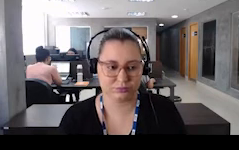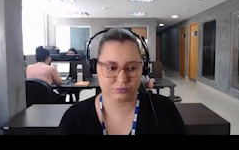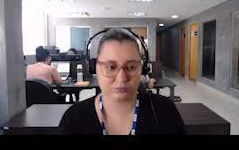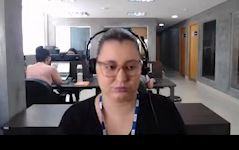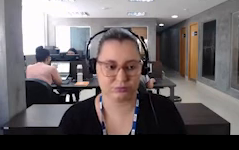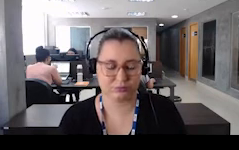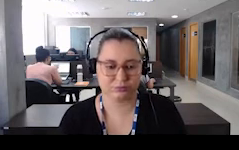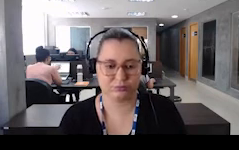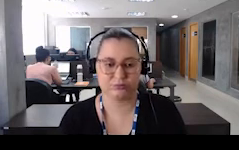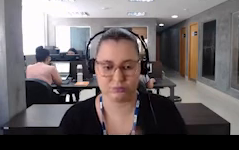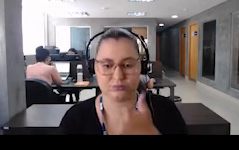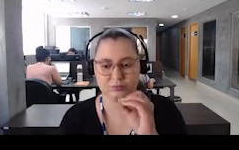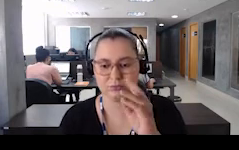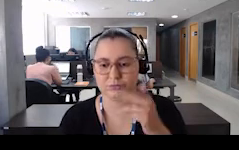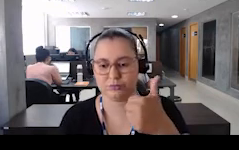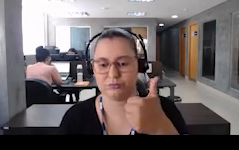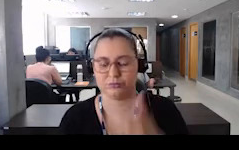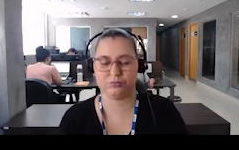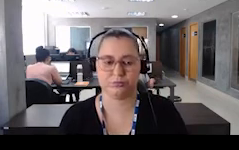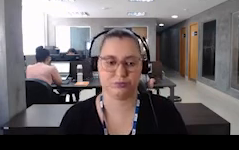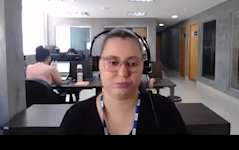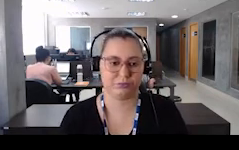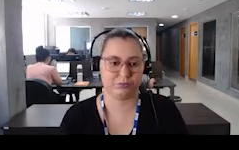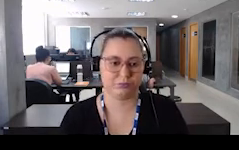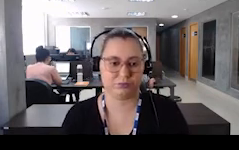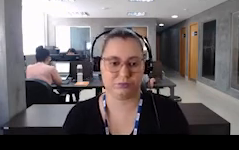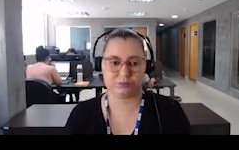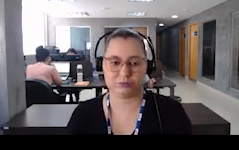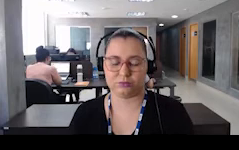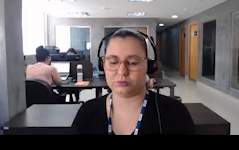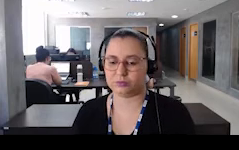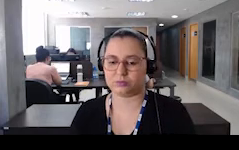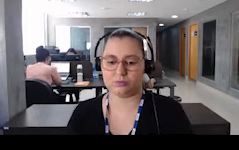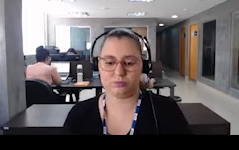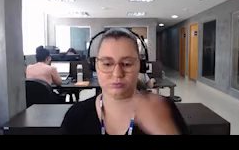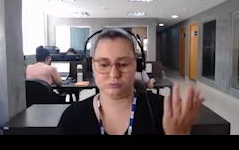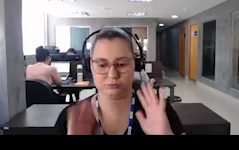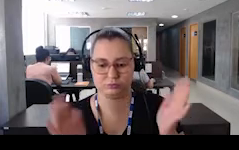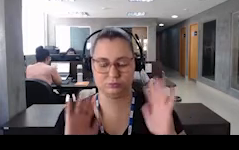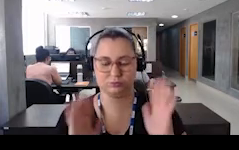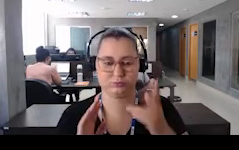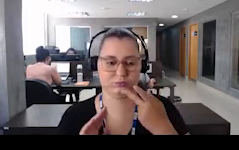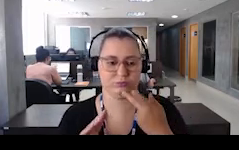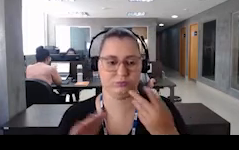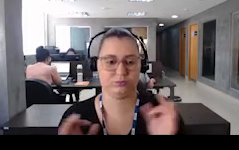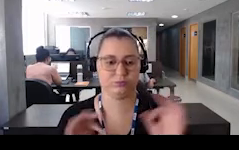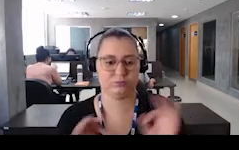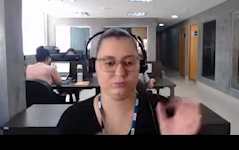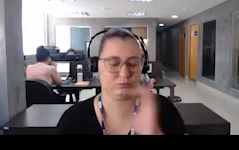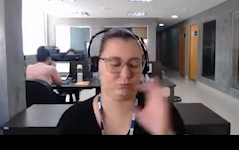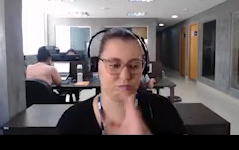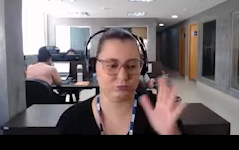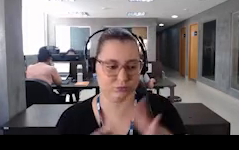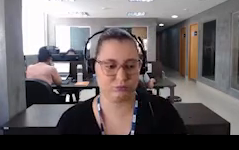mesmo? E tá ok, tá bom. Ah, beleza, então. Mais alguém aí? Alguém quer se manifestar? Vocês